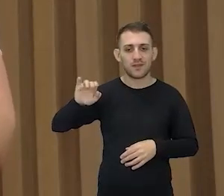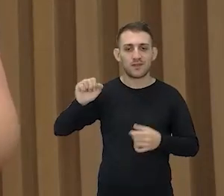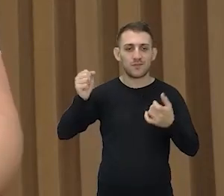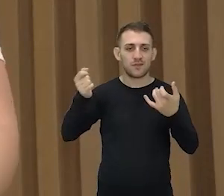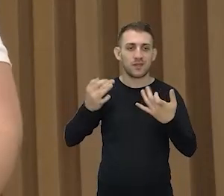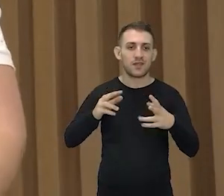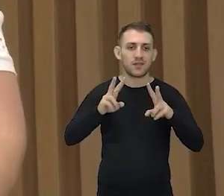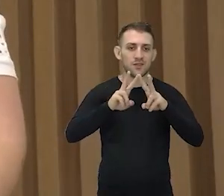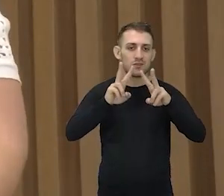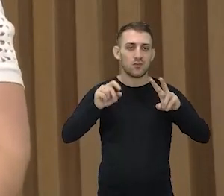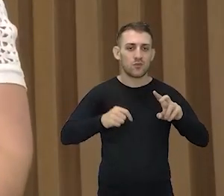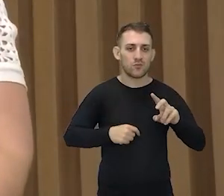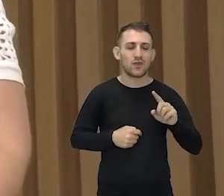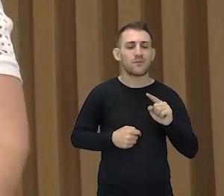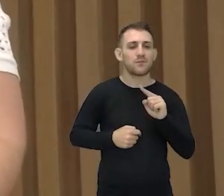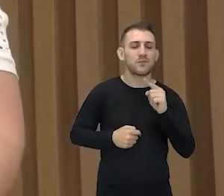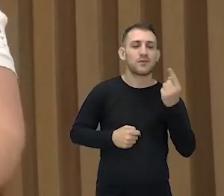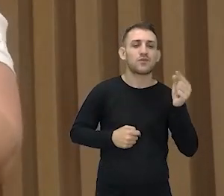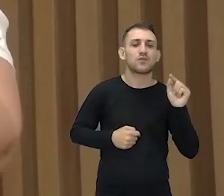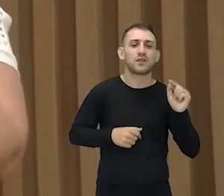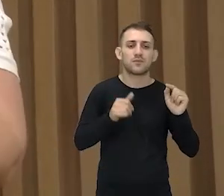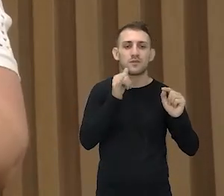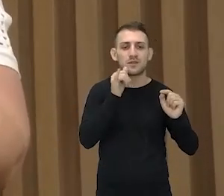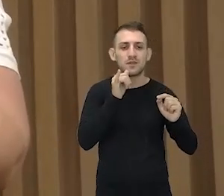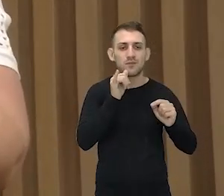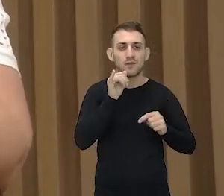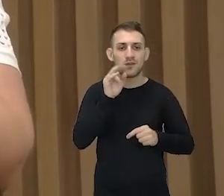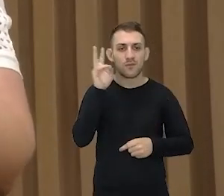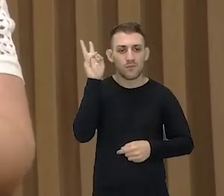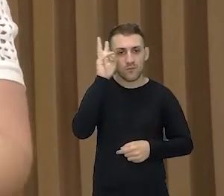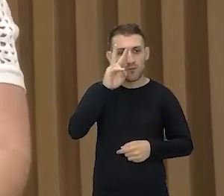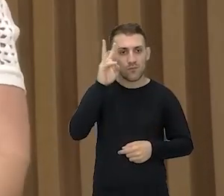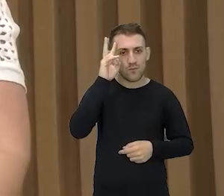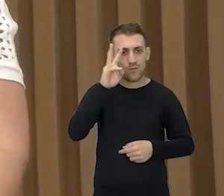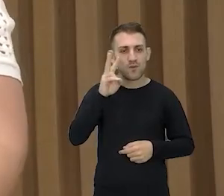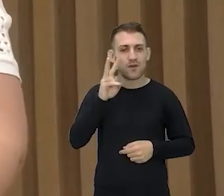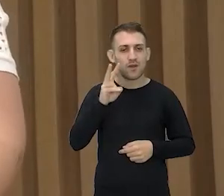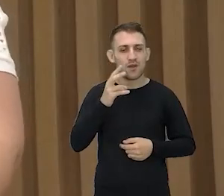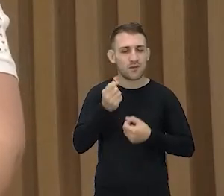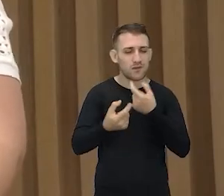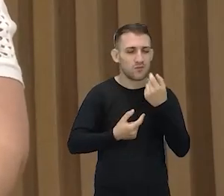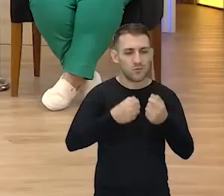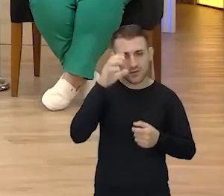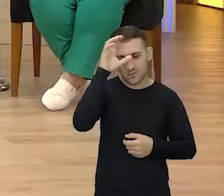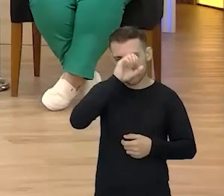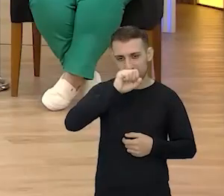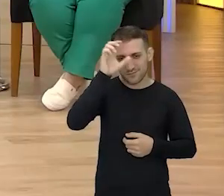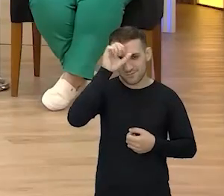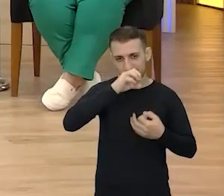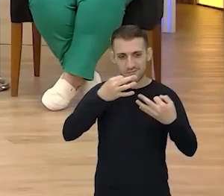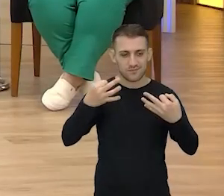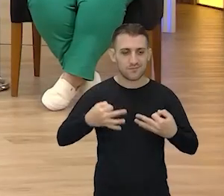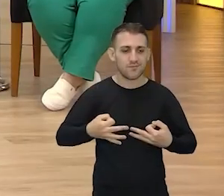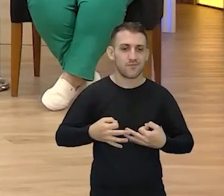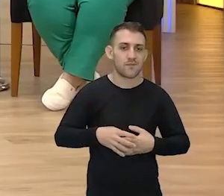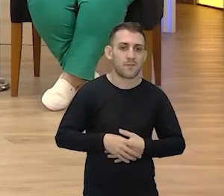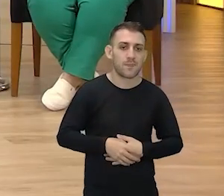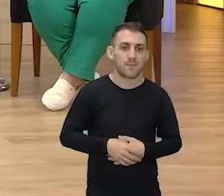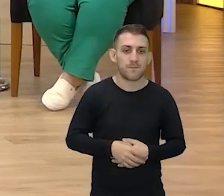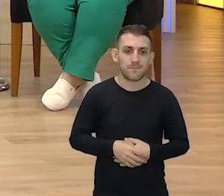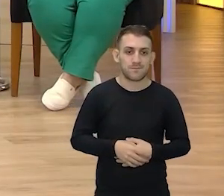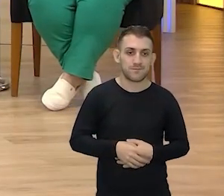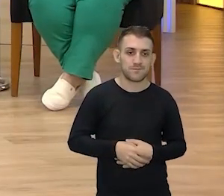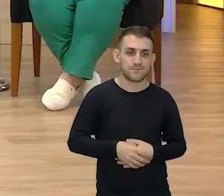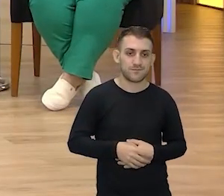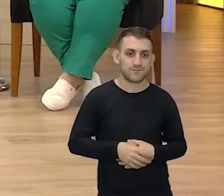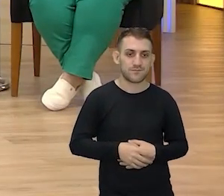com aquela primeira fala dela sobre a retomada de algumas aprendizagens, né, Maria Eunice? Sim,